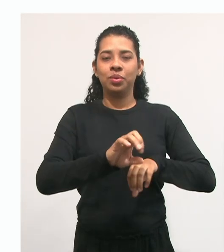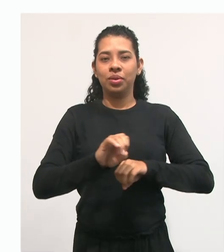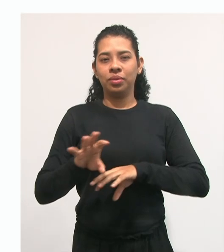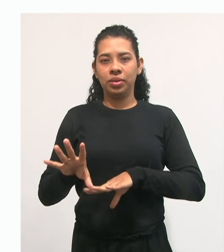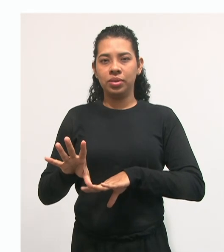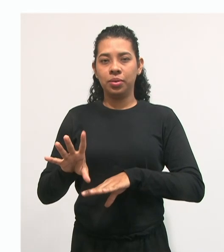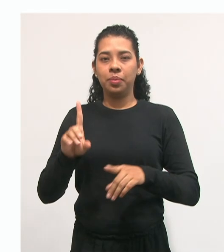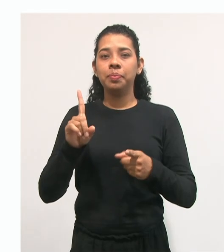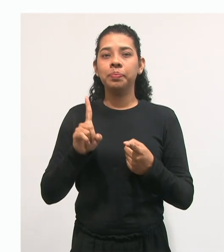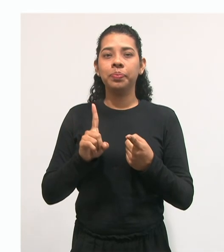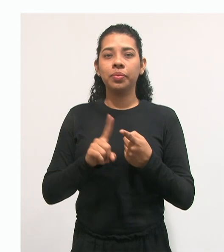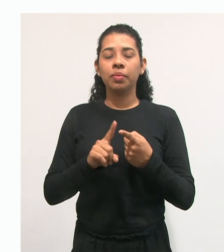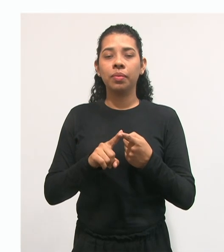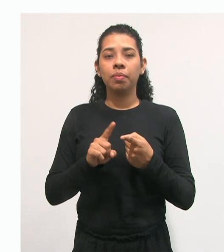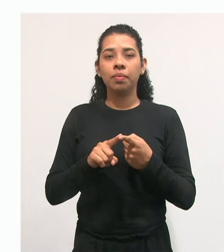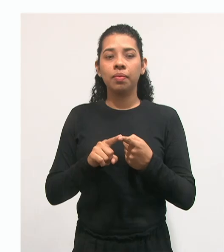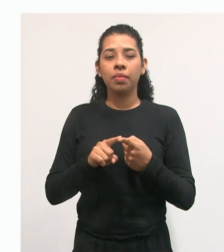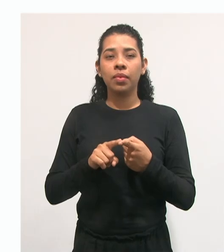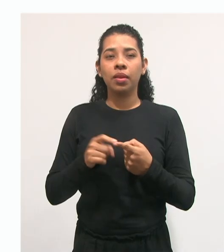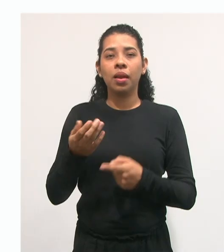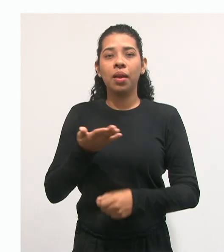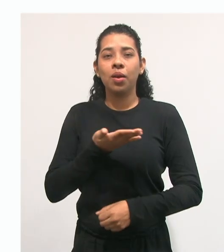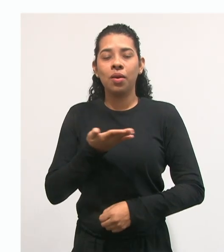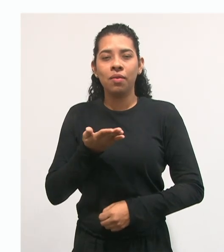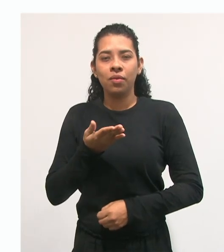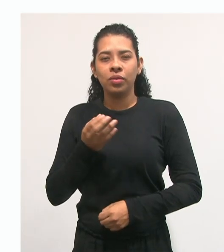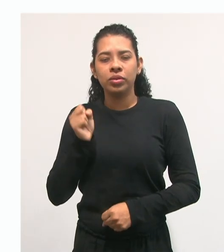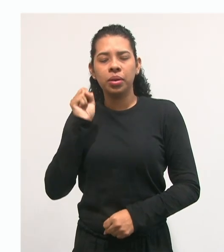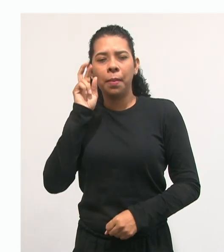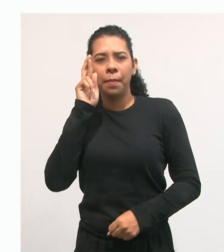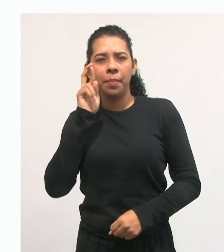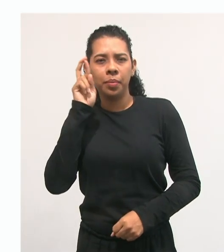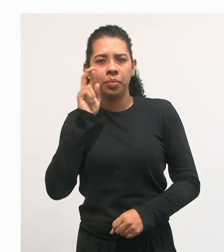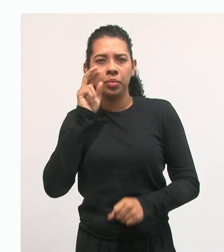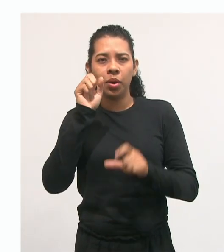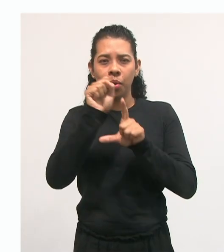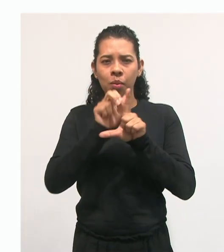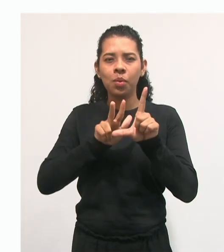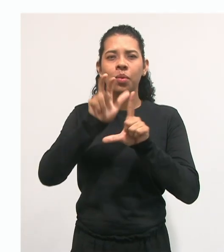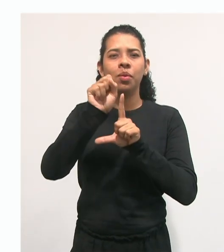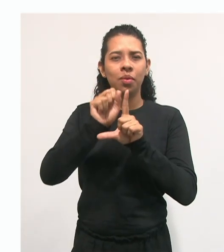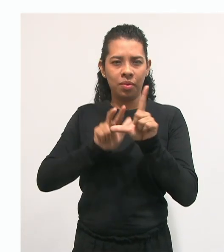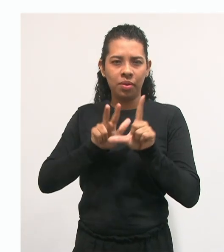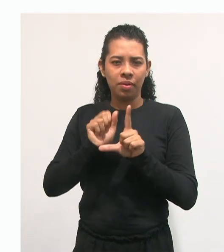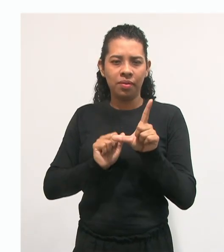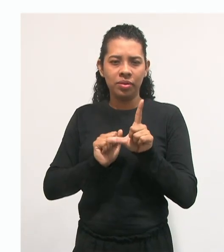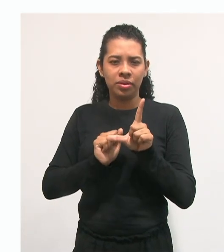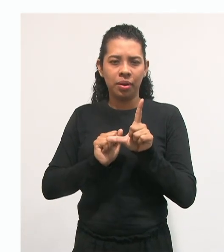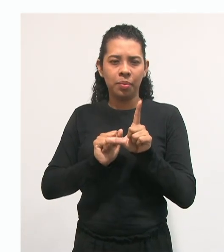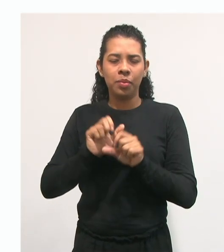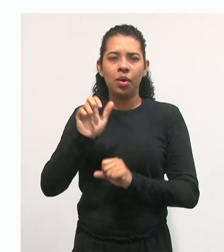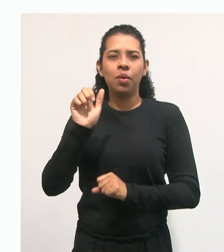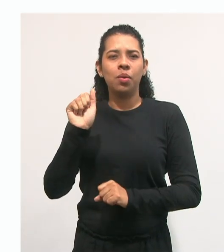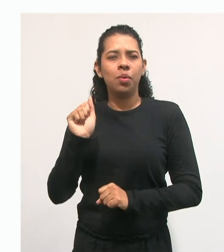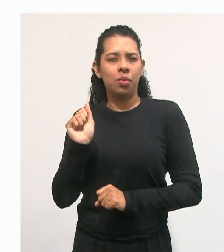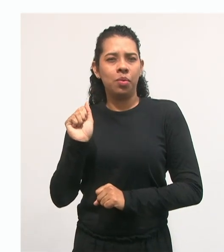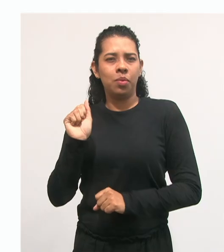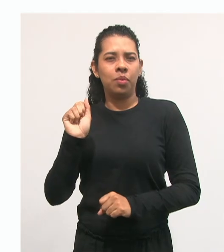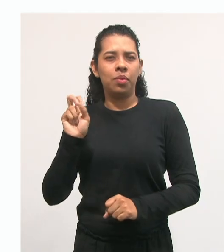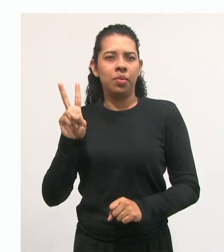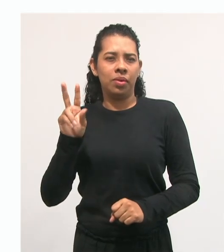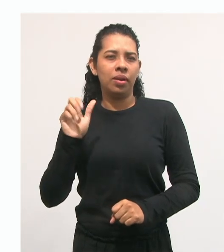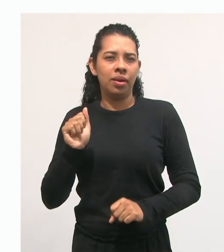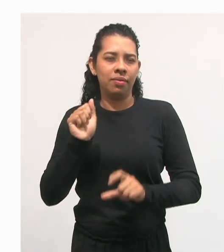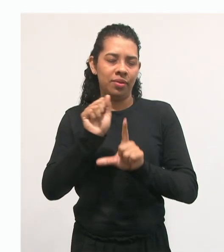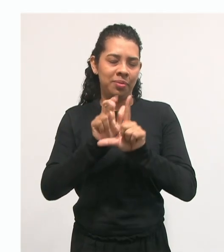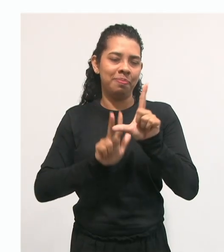Além disso, eu queria que você visse a questão do ambiente virtual de aprendizagem, que é exatamente, né, esse ambiente que você está agora, né, que é